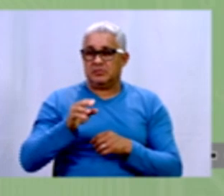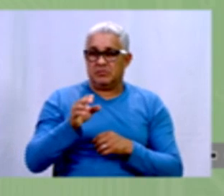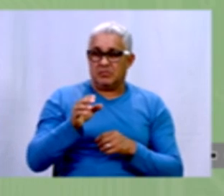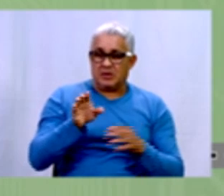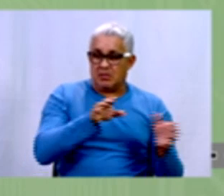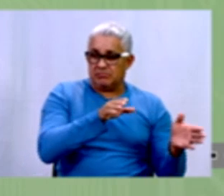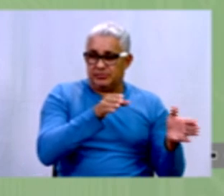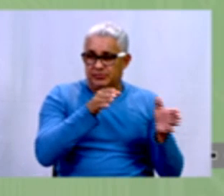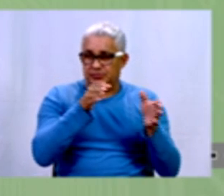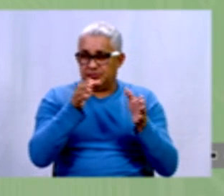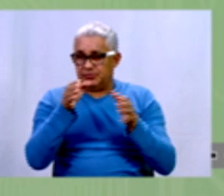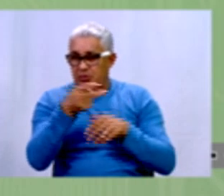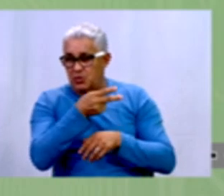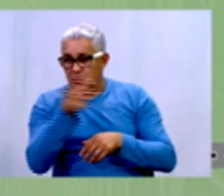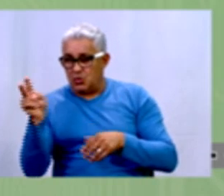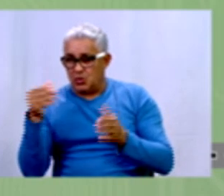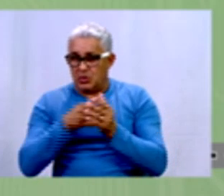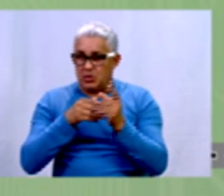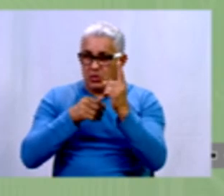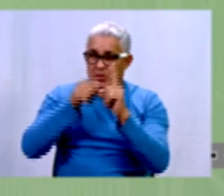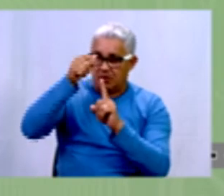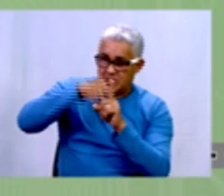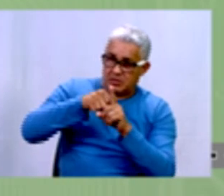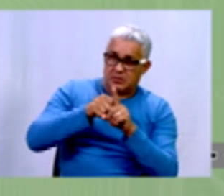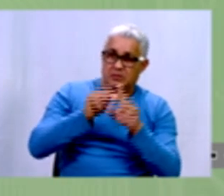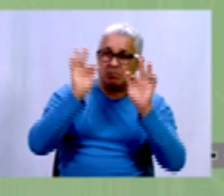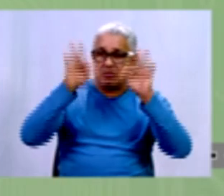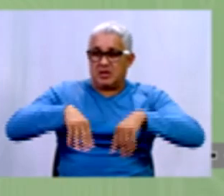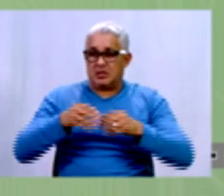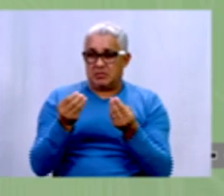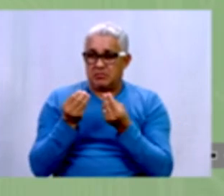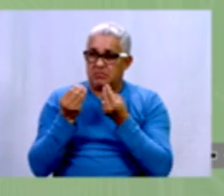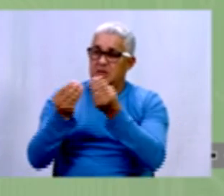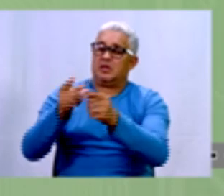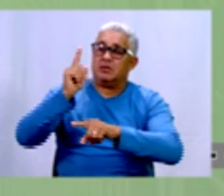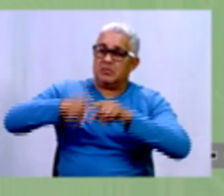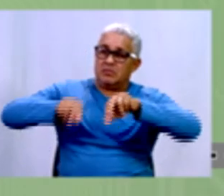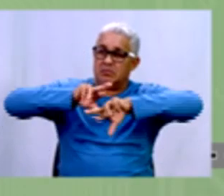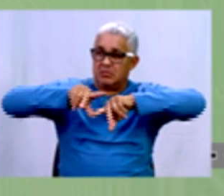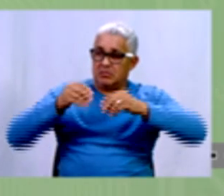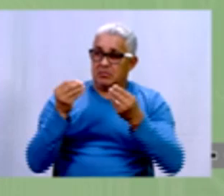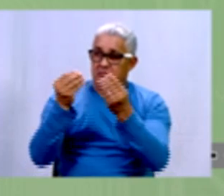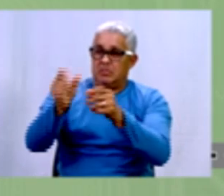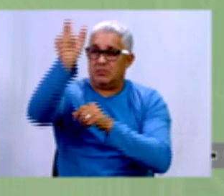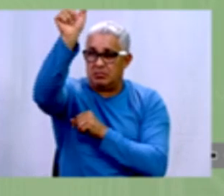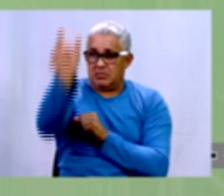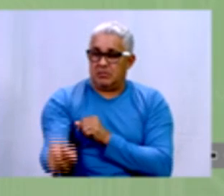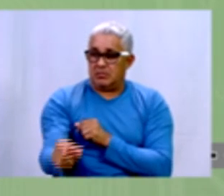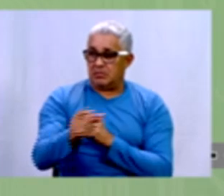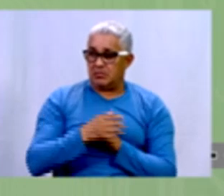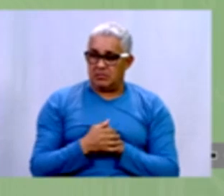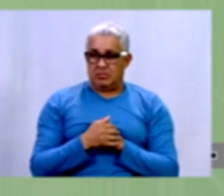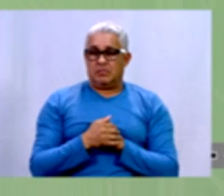durante de 2 a 4 semanas, para no final entregar o produto para o cliente.